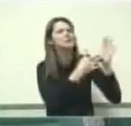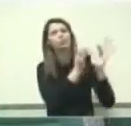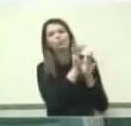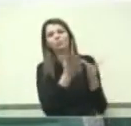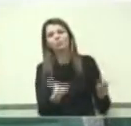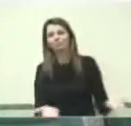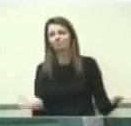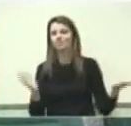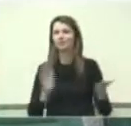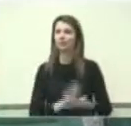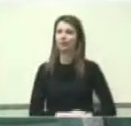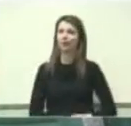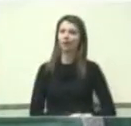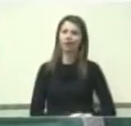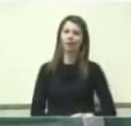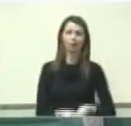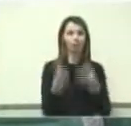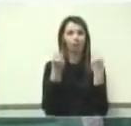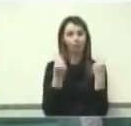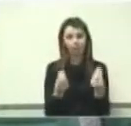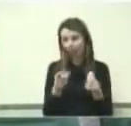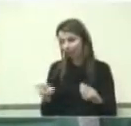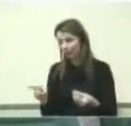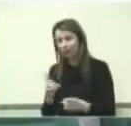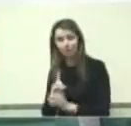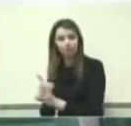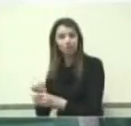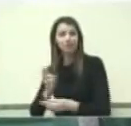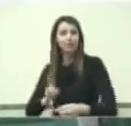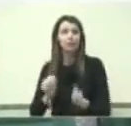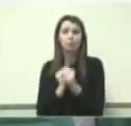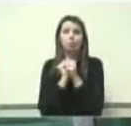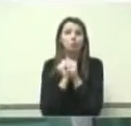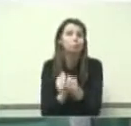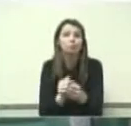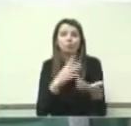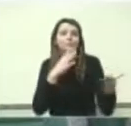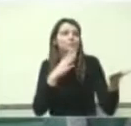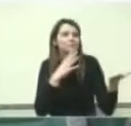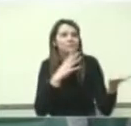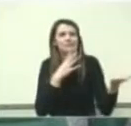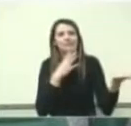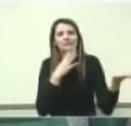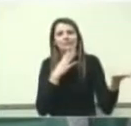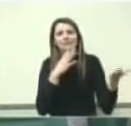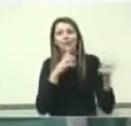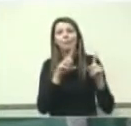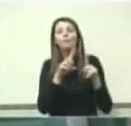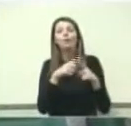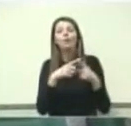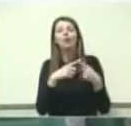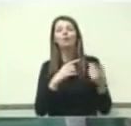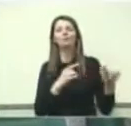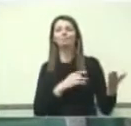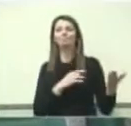e como alguém que conviveu tanto tempo com Jesus não reconhece a crise na tempestade